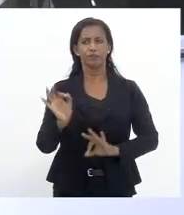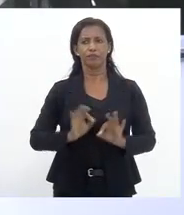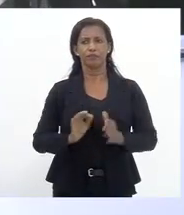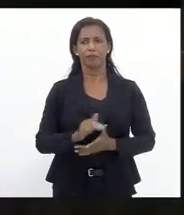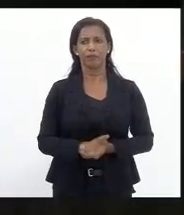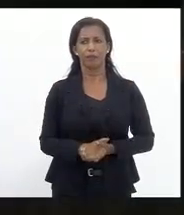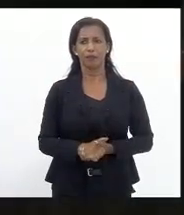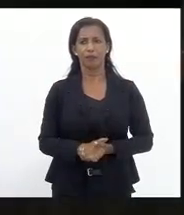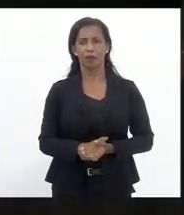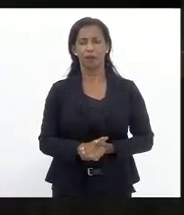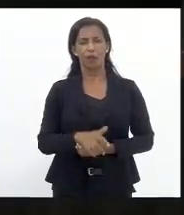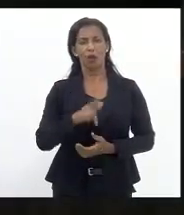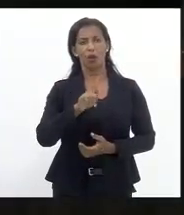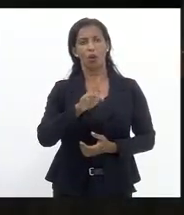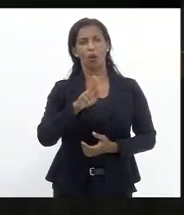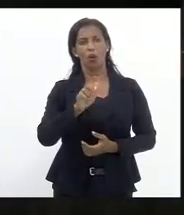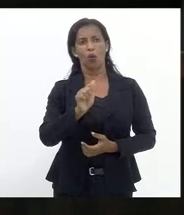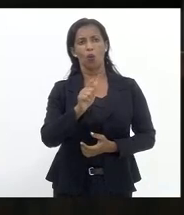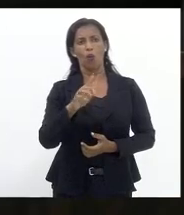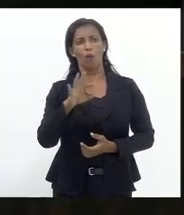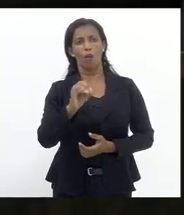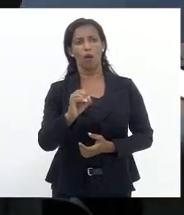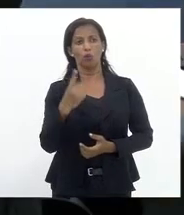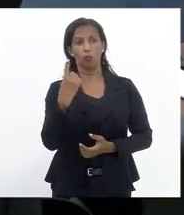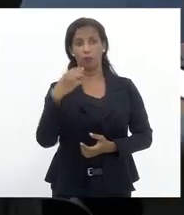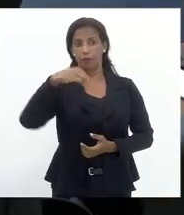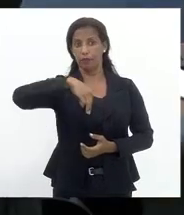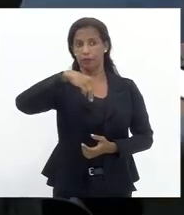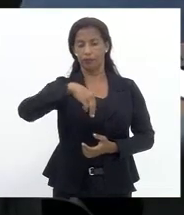Deputado Márcio Alberto, 1 minuto.